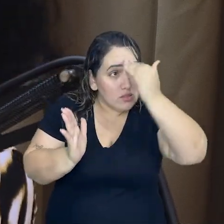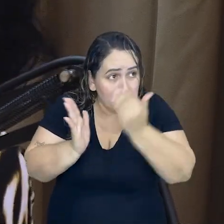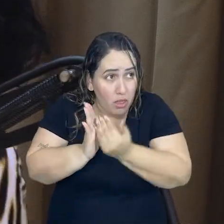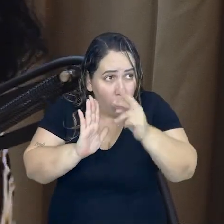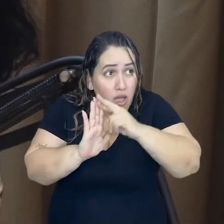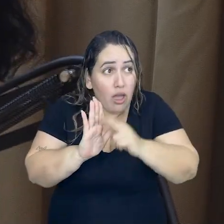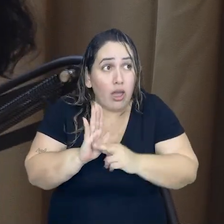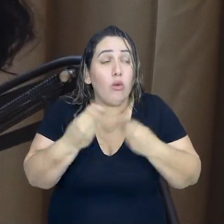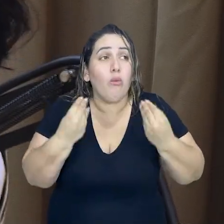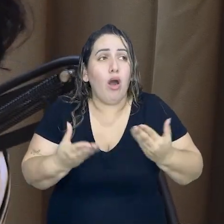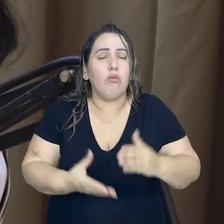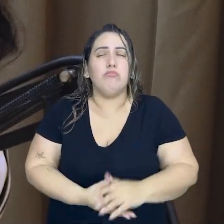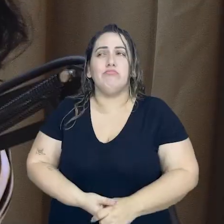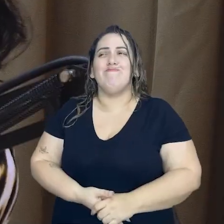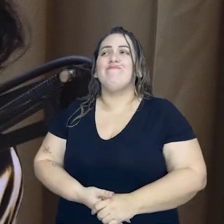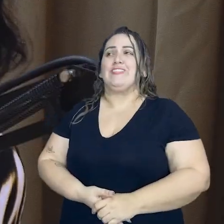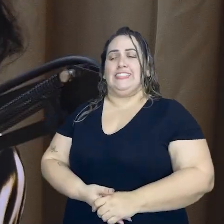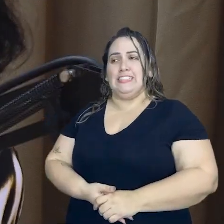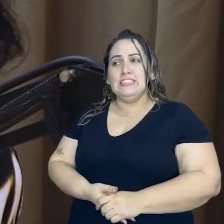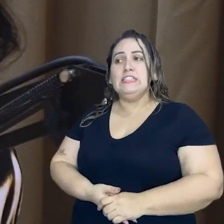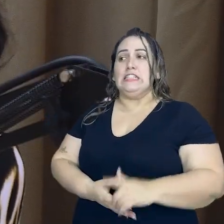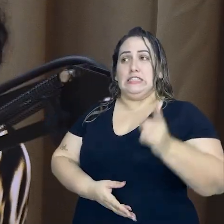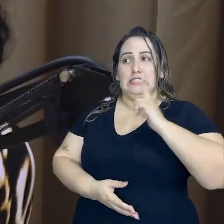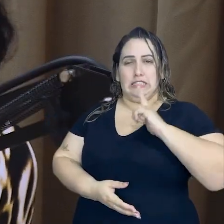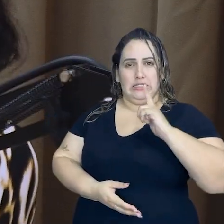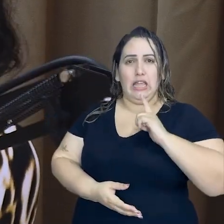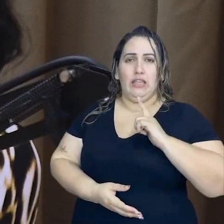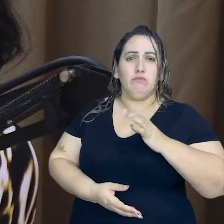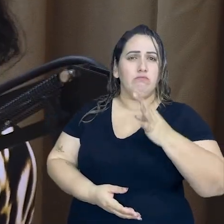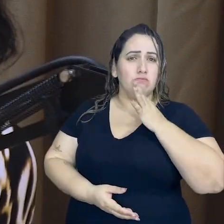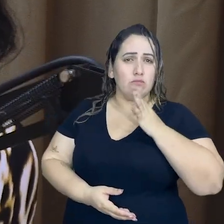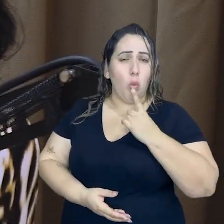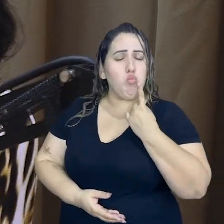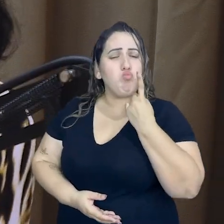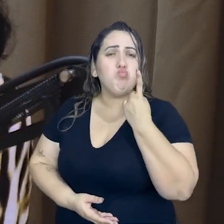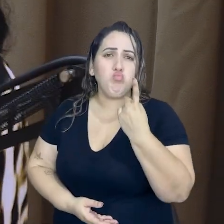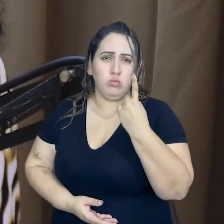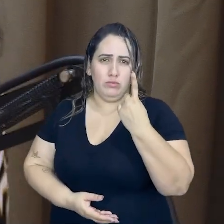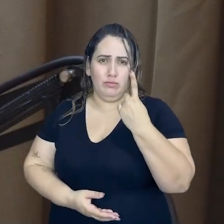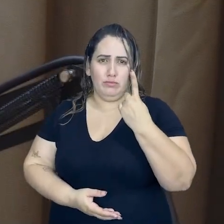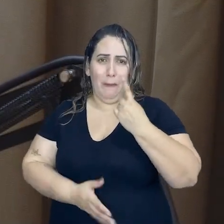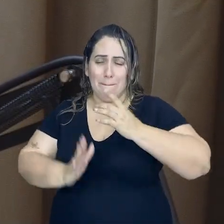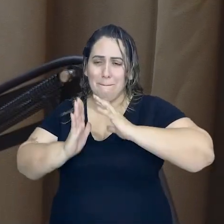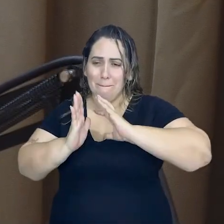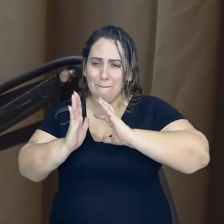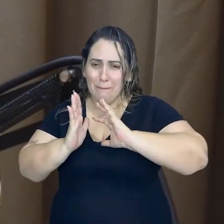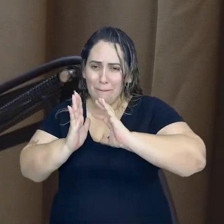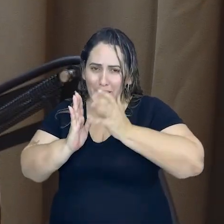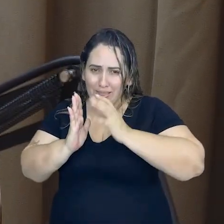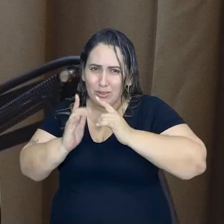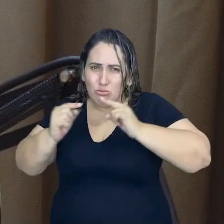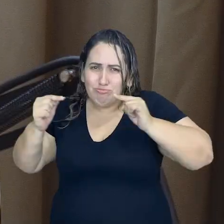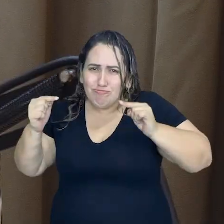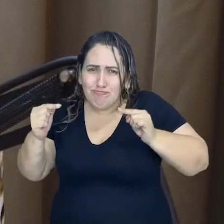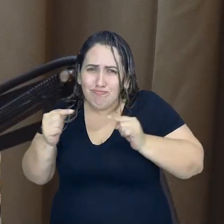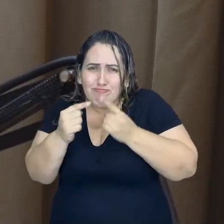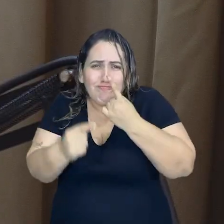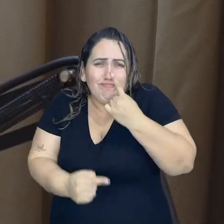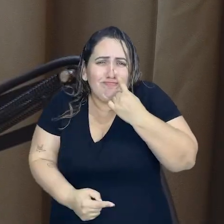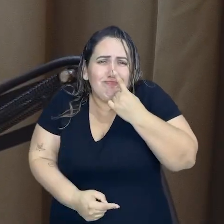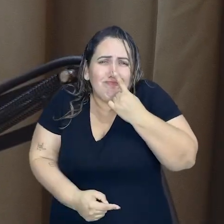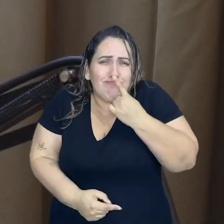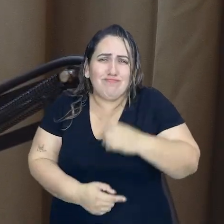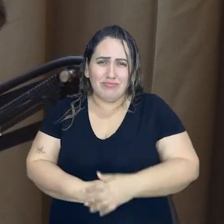assemelhe, que chegue próximo, que é justamente isso, uma palestra sobre como funciona